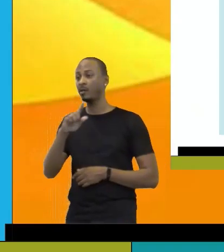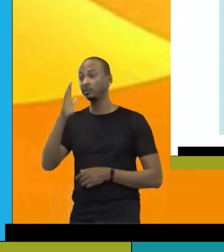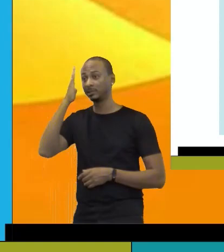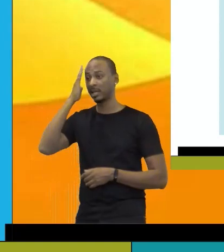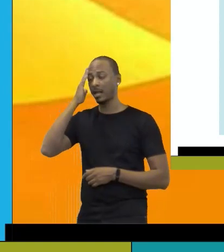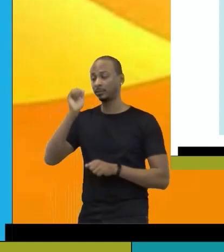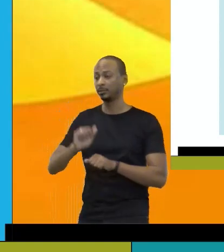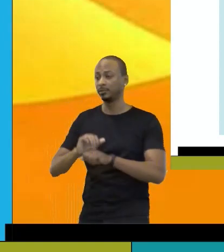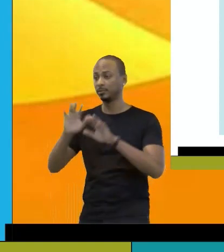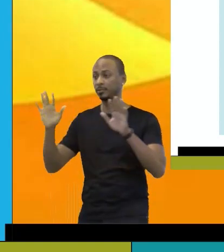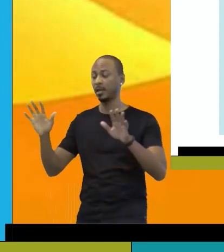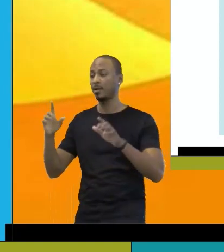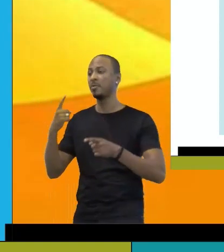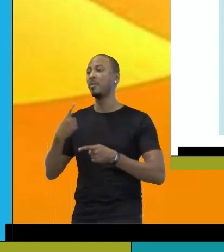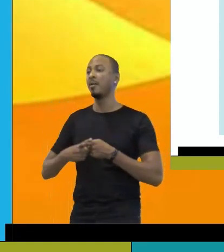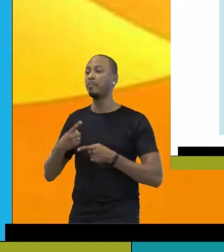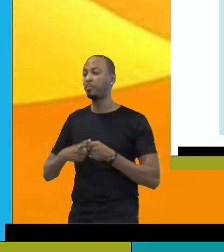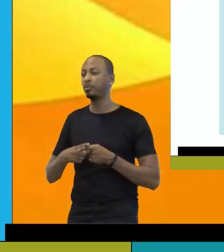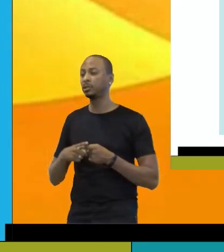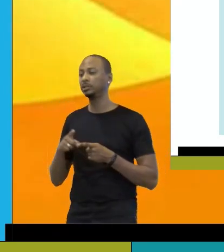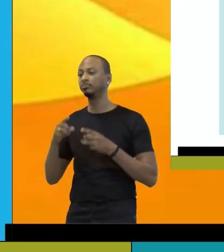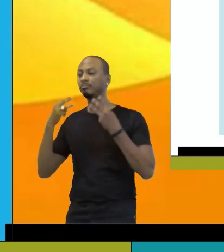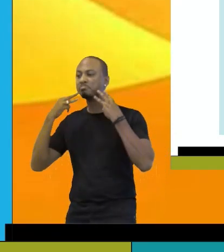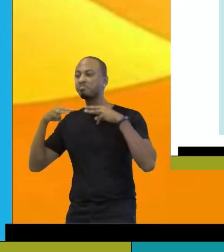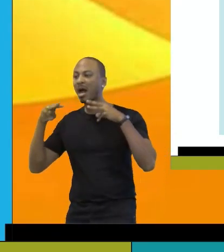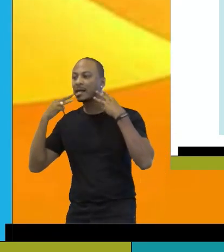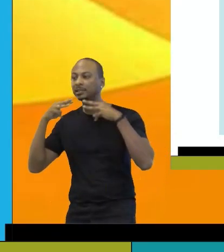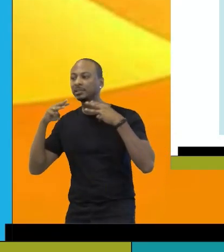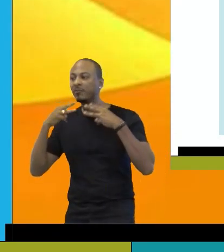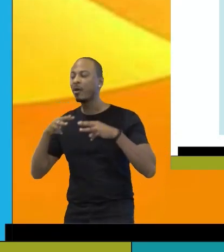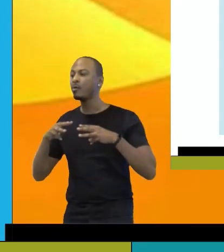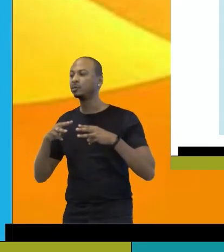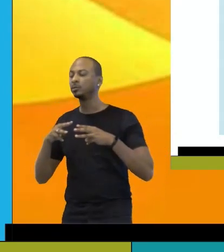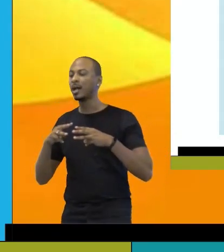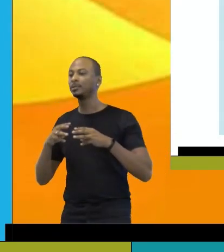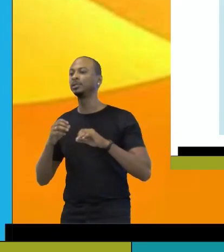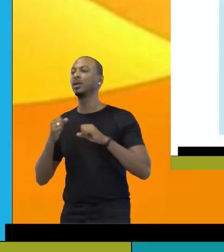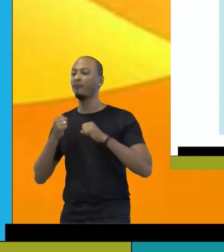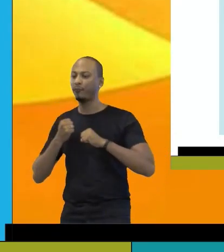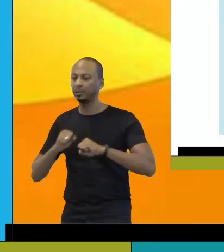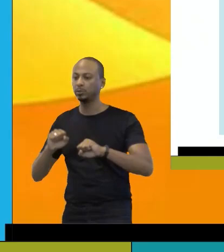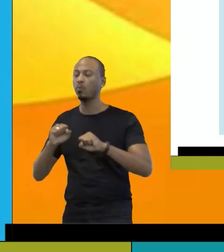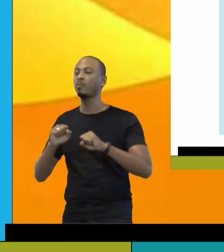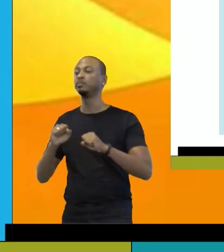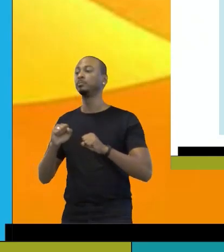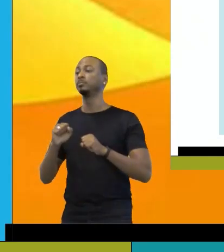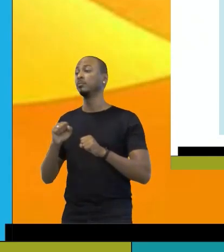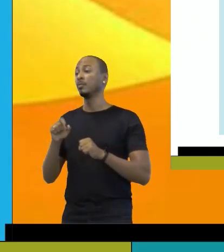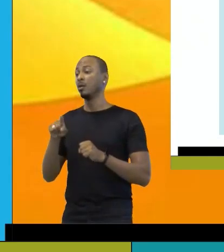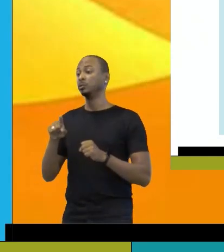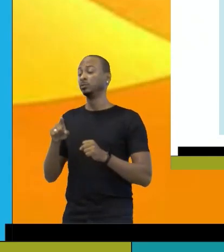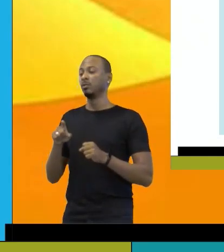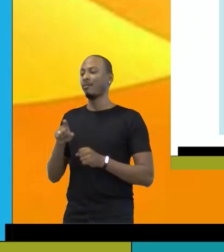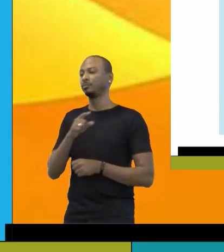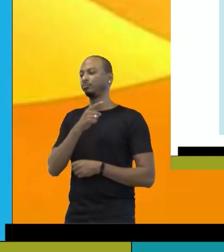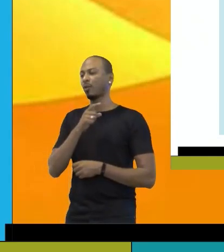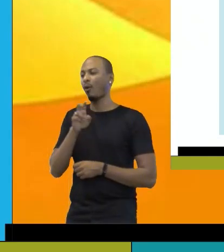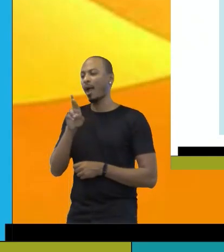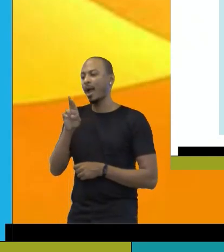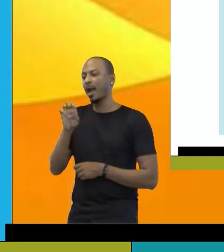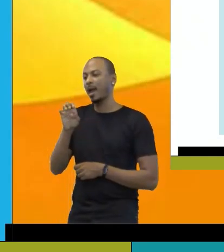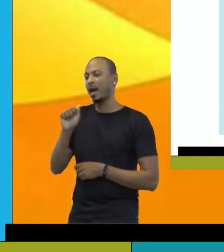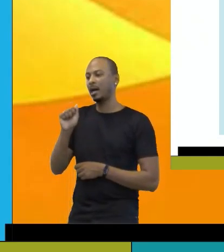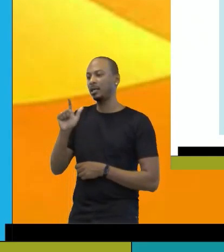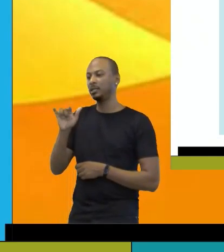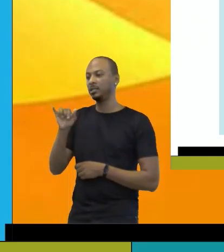de Maquiavel ele ter defendido o chamado realismo político. A defesa do realismo político